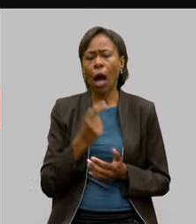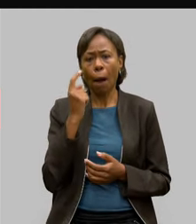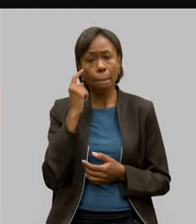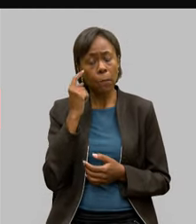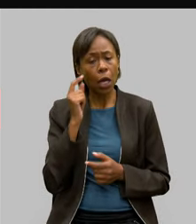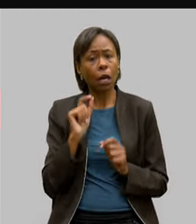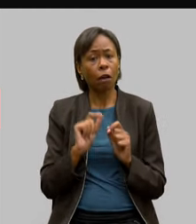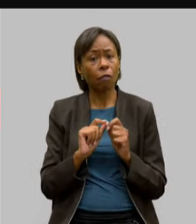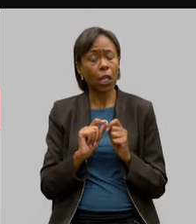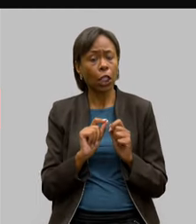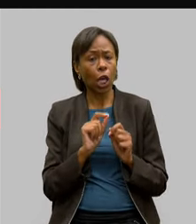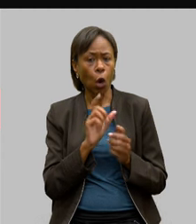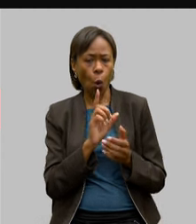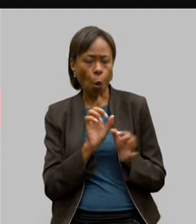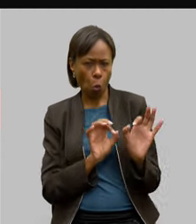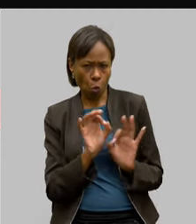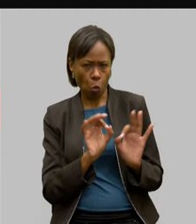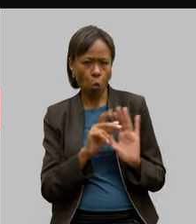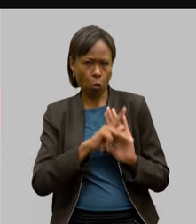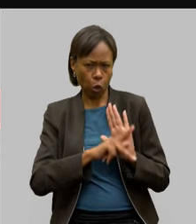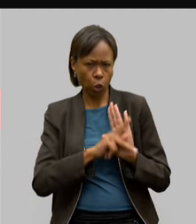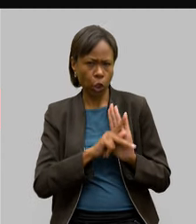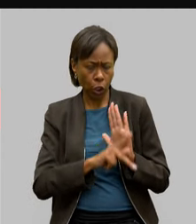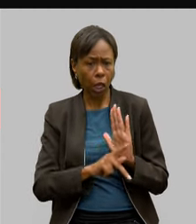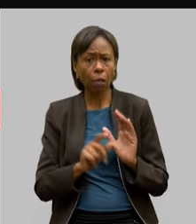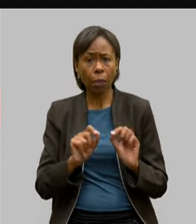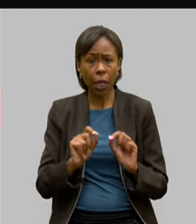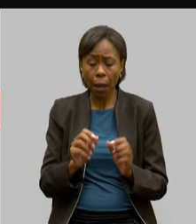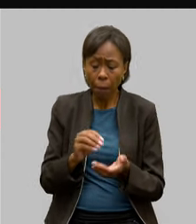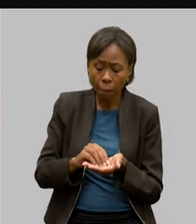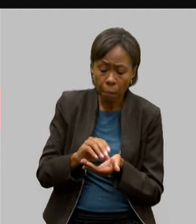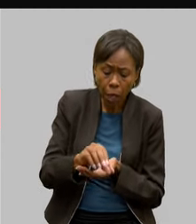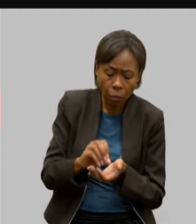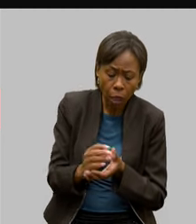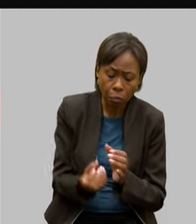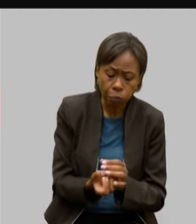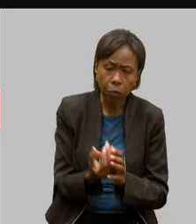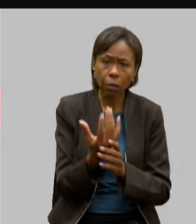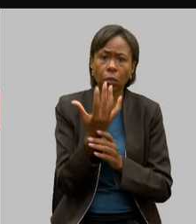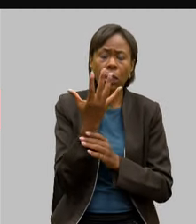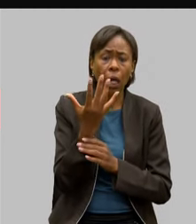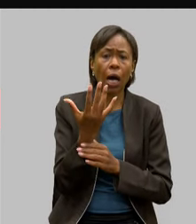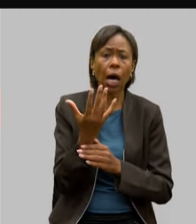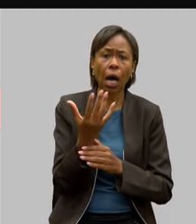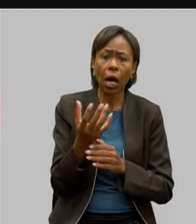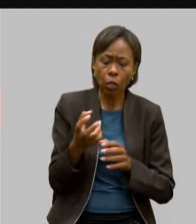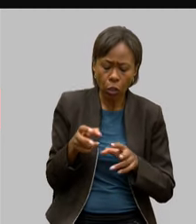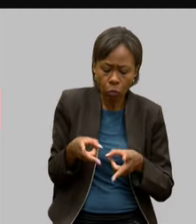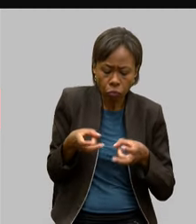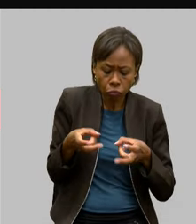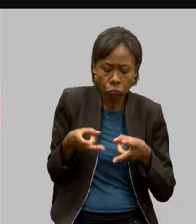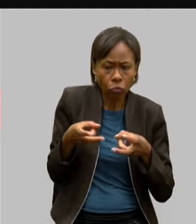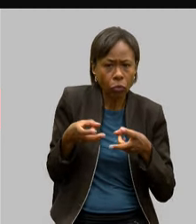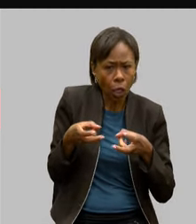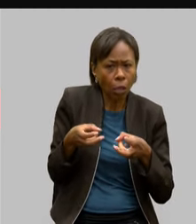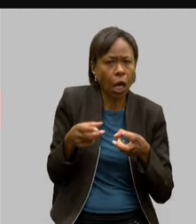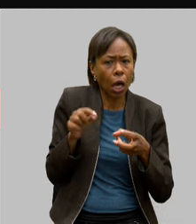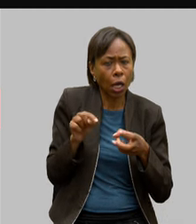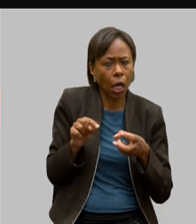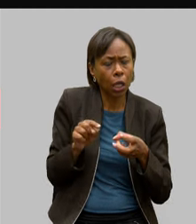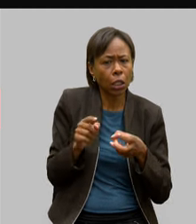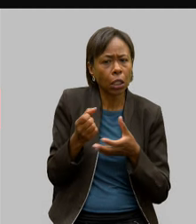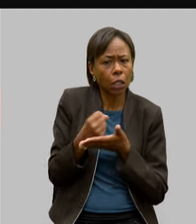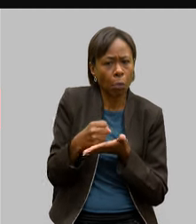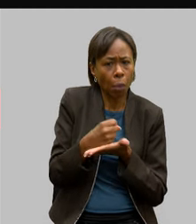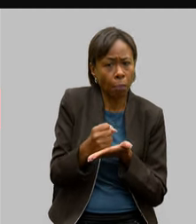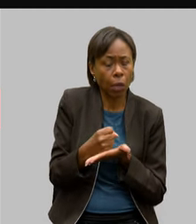na UFSJ pra gente cultivar isso pra gente trir esses compostos de um mei controlado E aí eu não era o